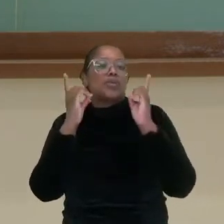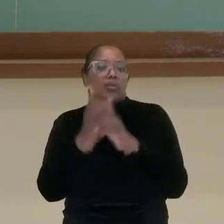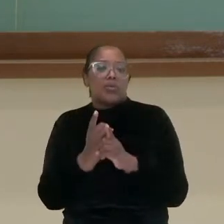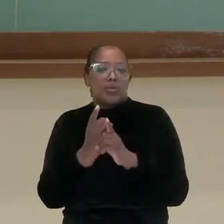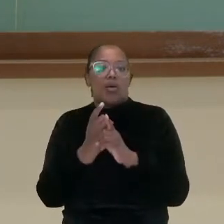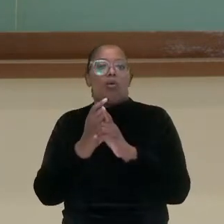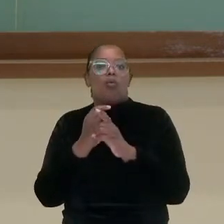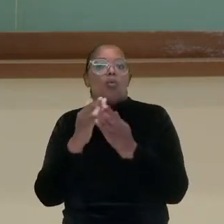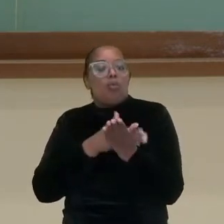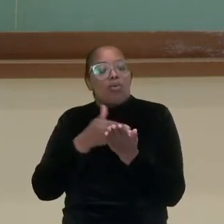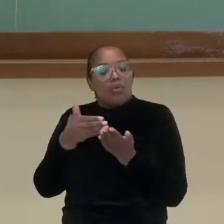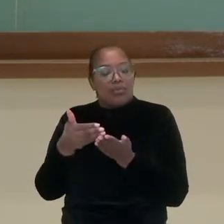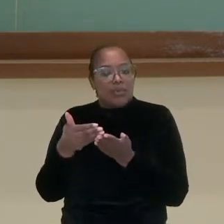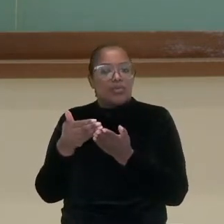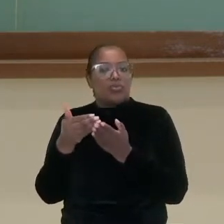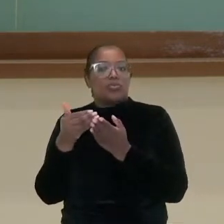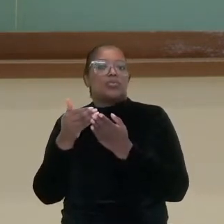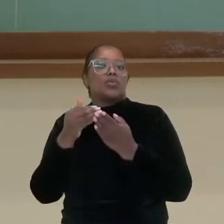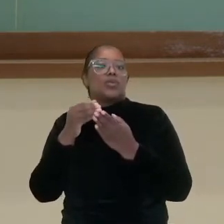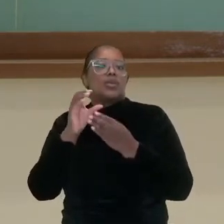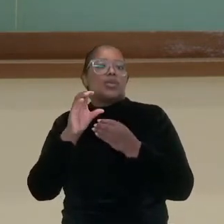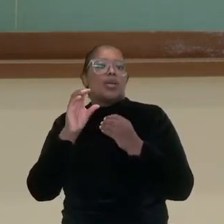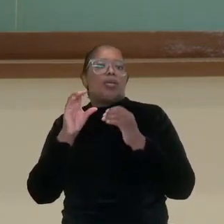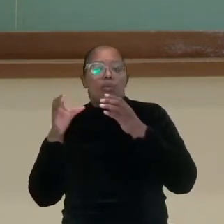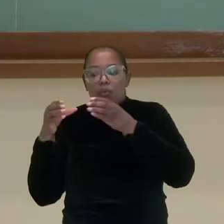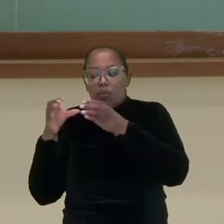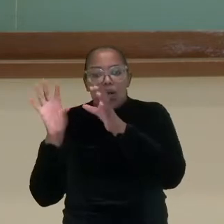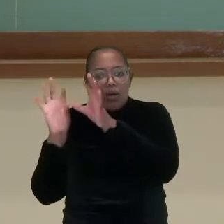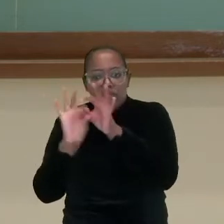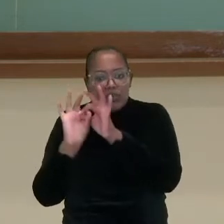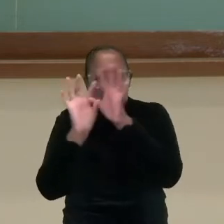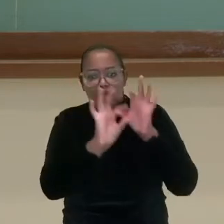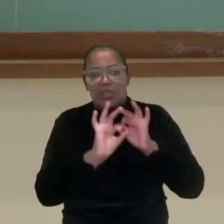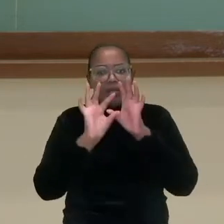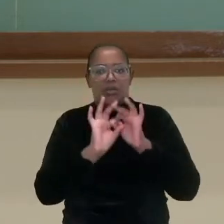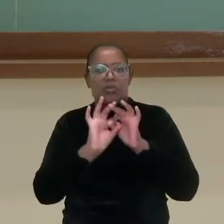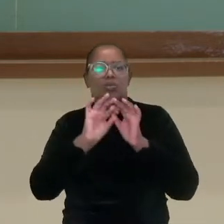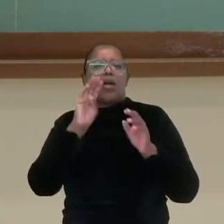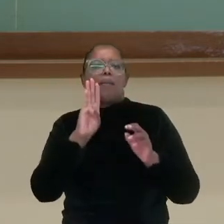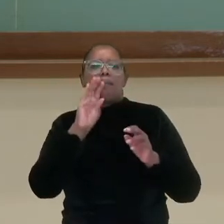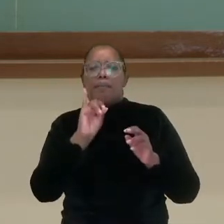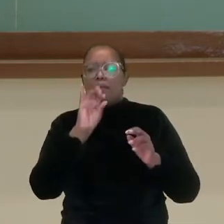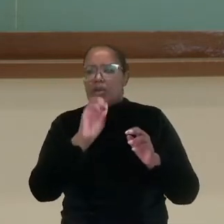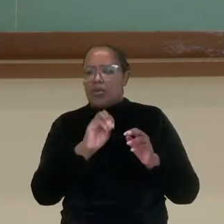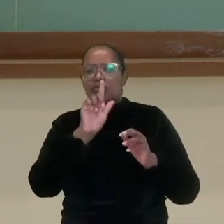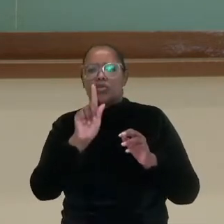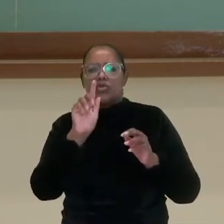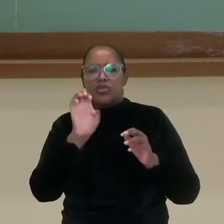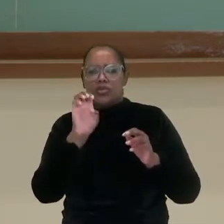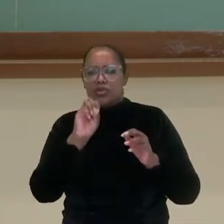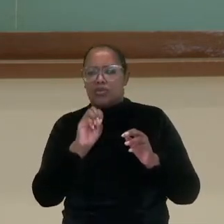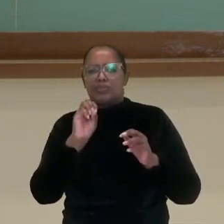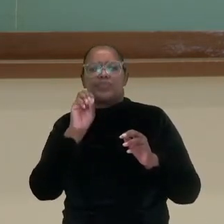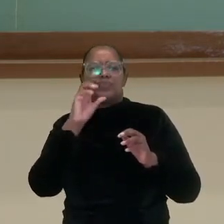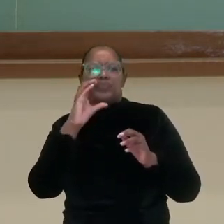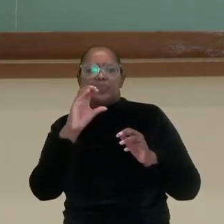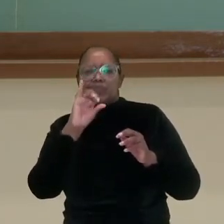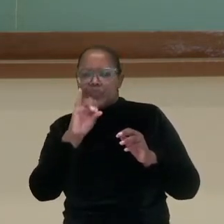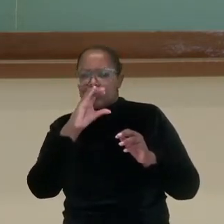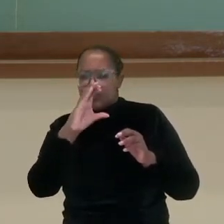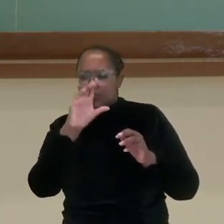uma normalidade, para que possamos ter, né, todos os seres vivos que a gente conhece aqui e a vida como a gente conhece. Então é importante que tenha essa camada